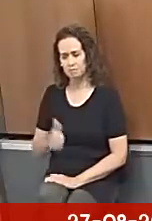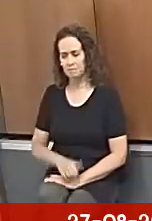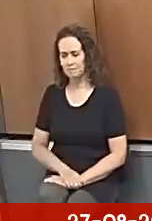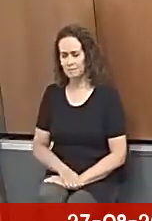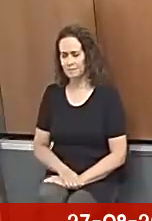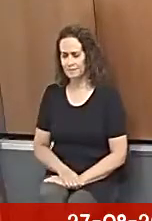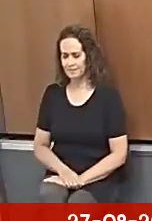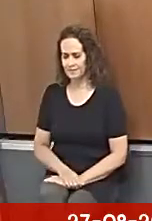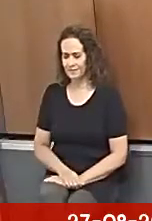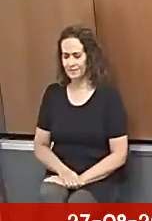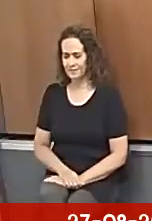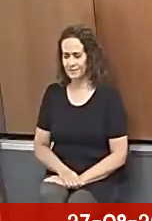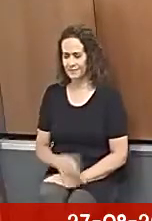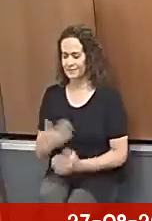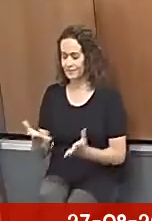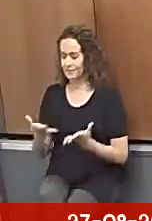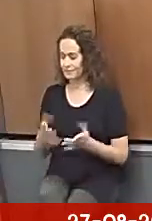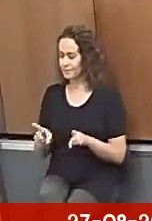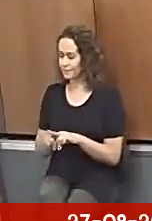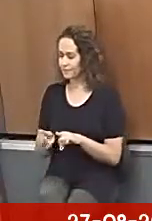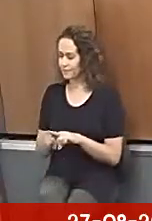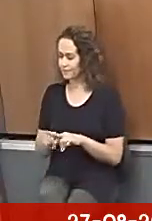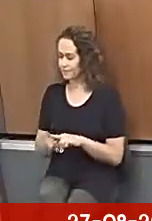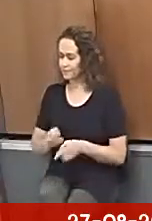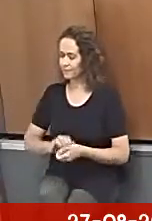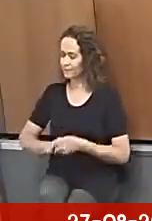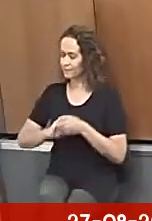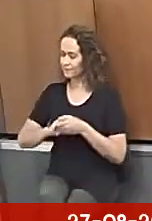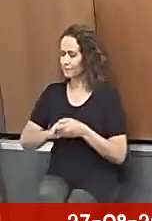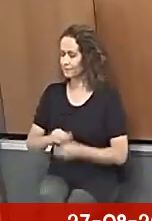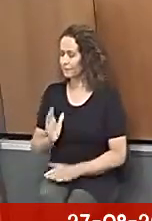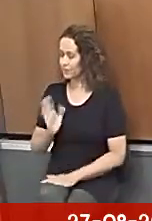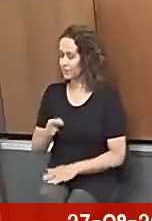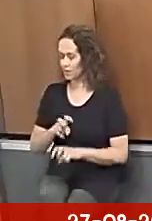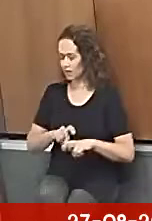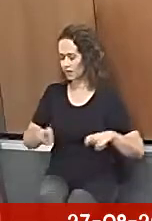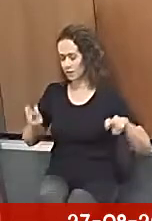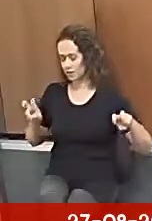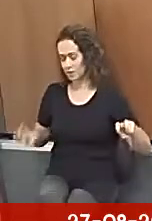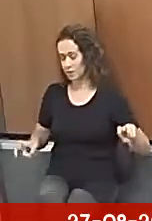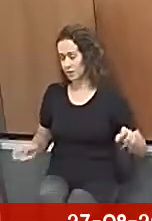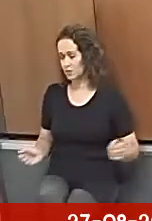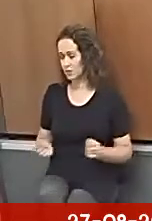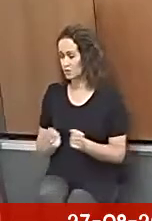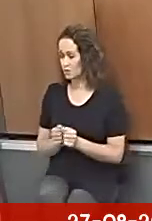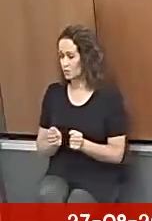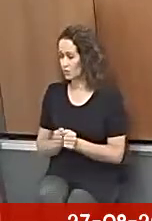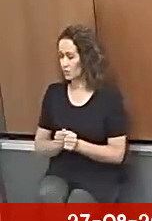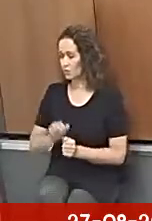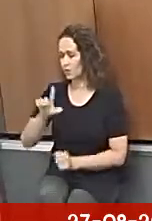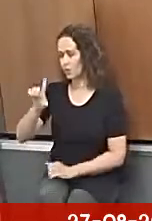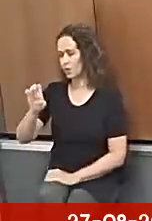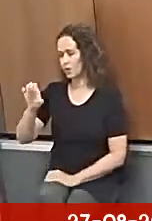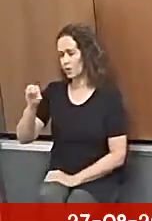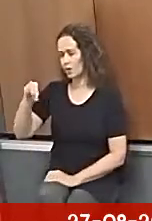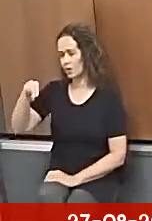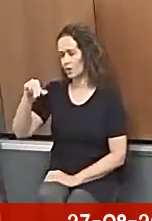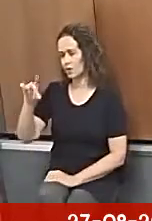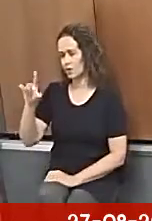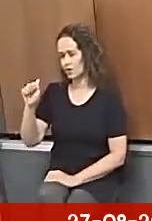e quero aqui também saudar porque já está compondo a mesa conosco o leônidas rabelo